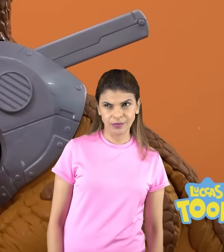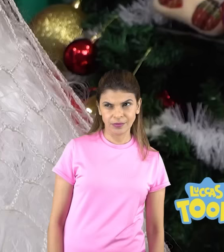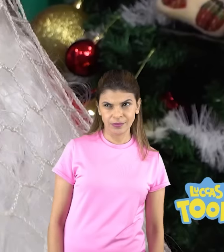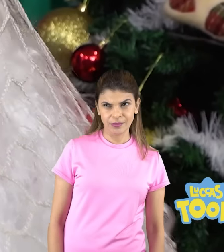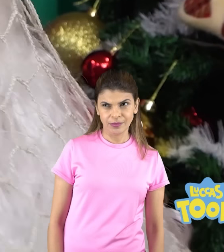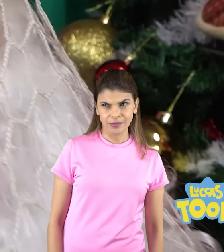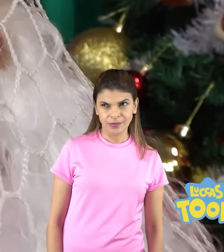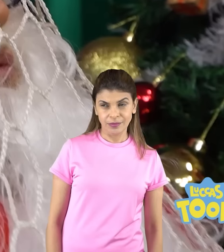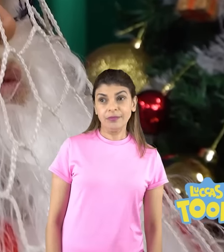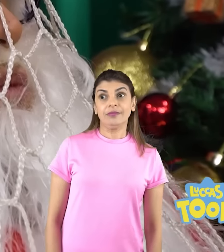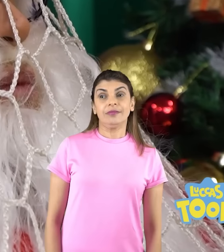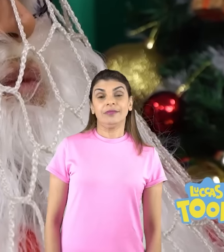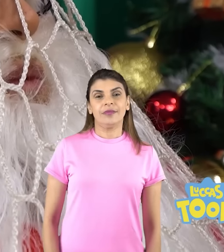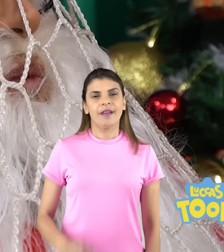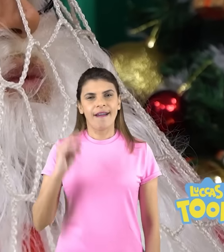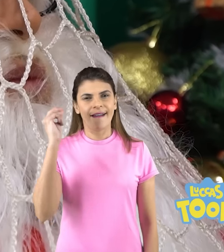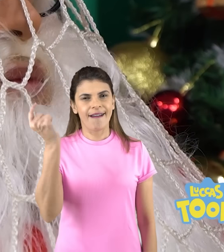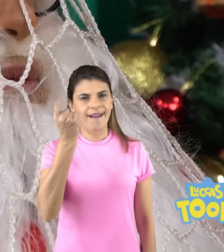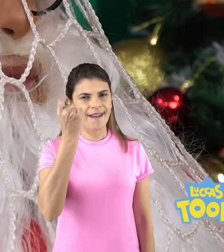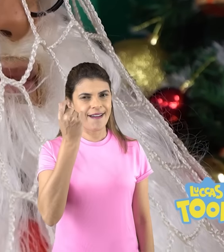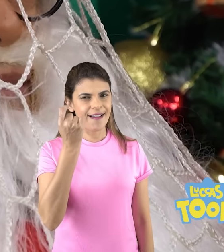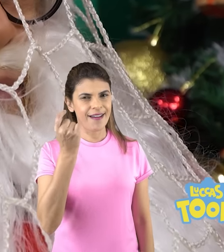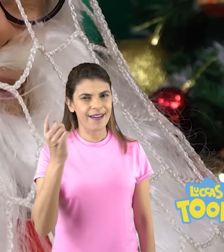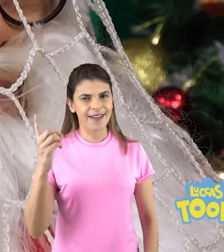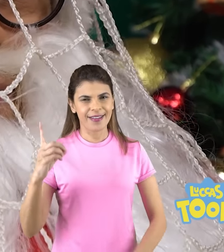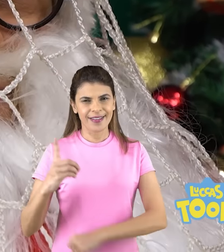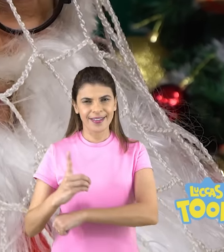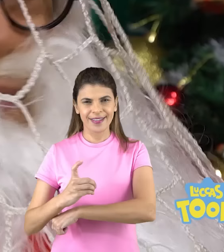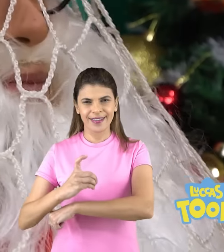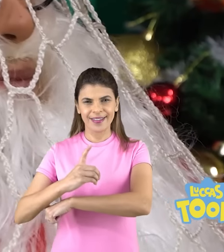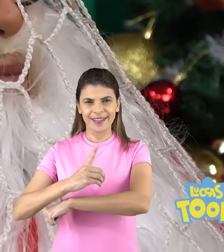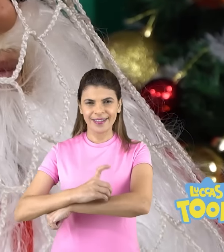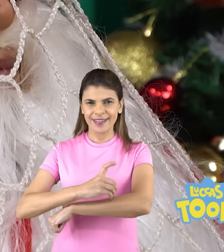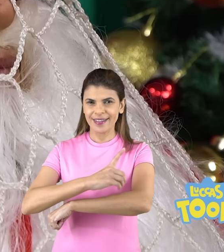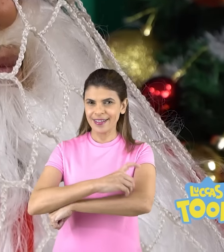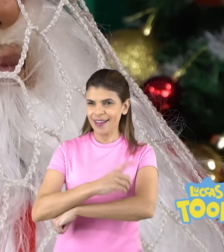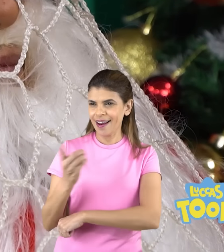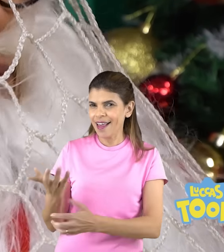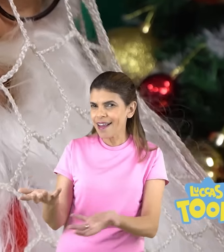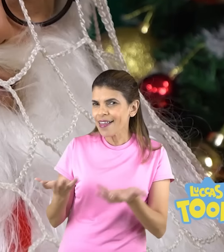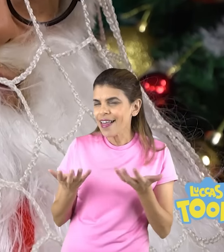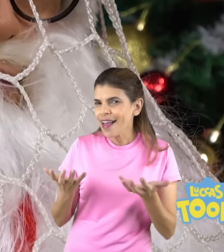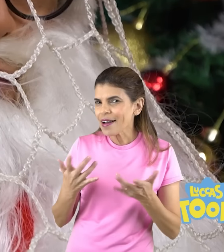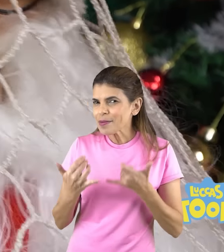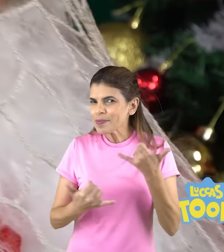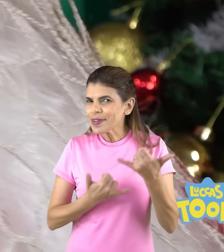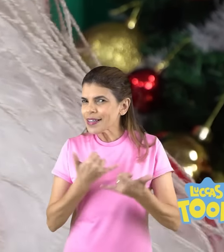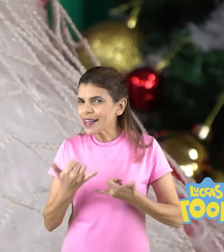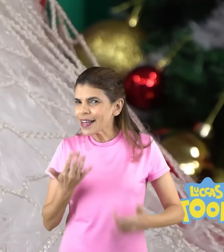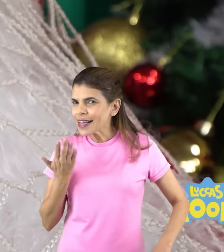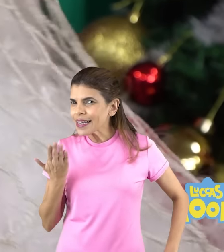I know! Is it a dinosaur? Ah!